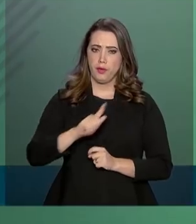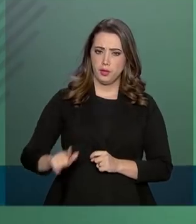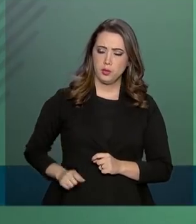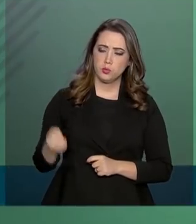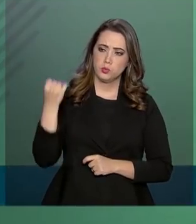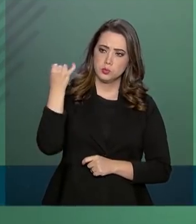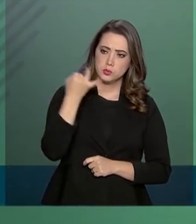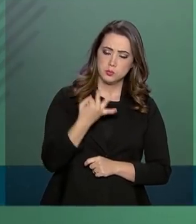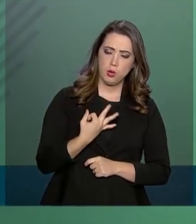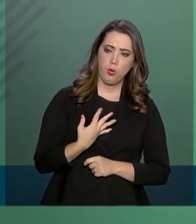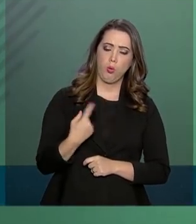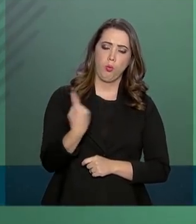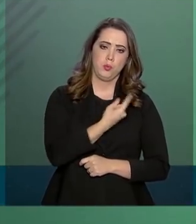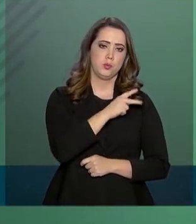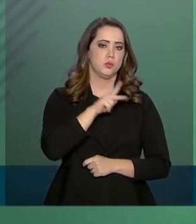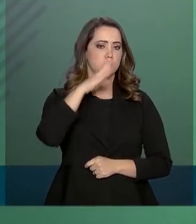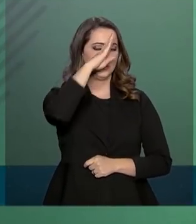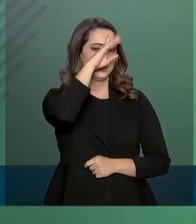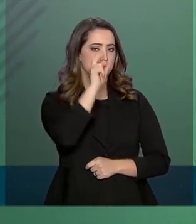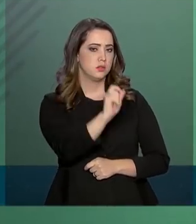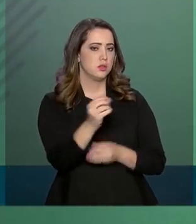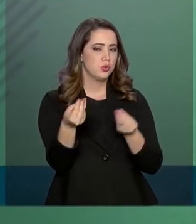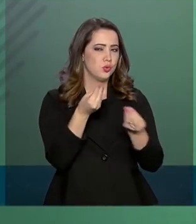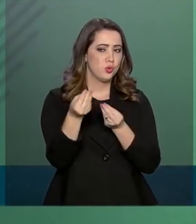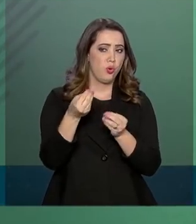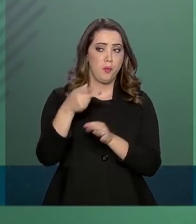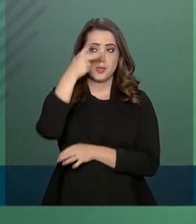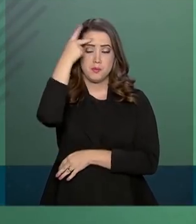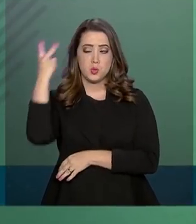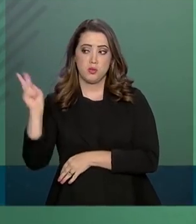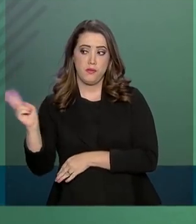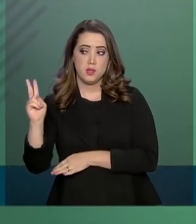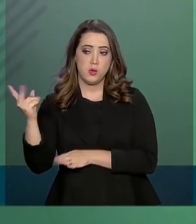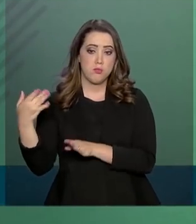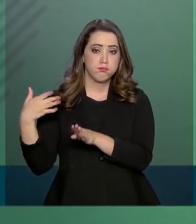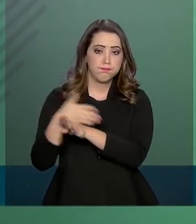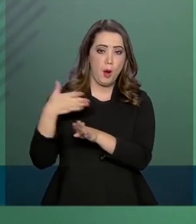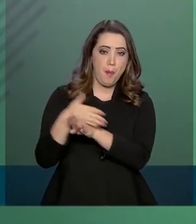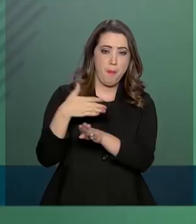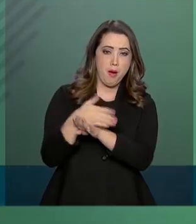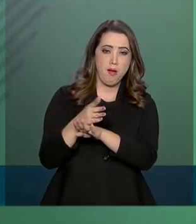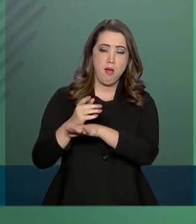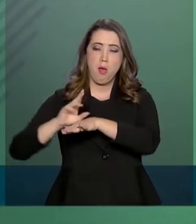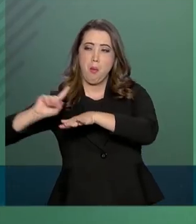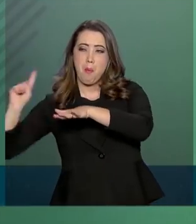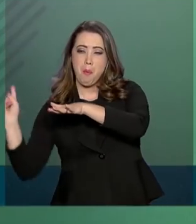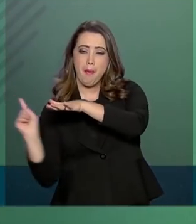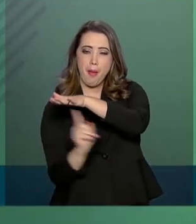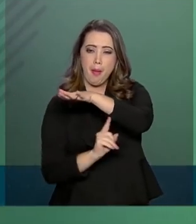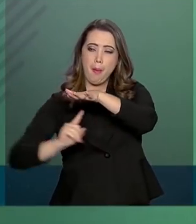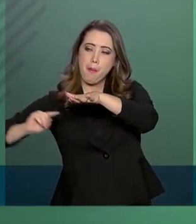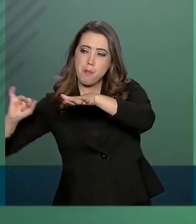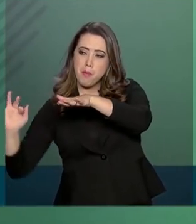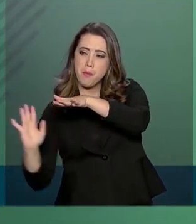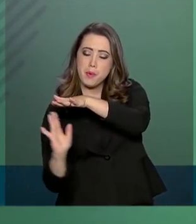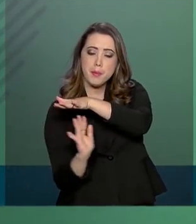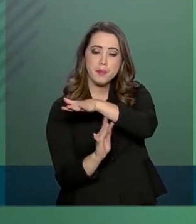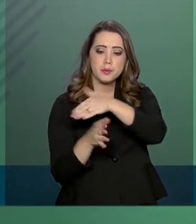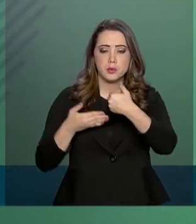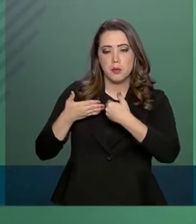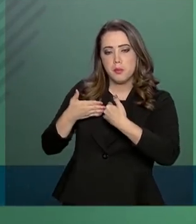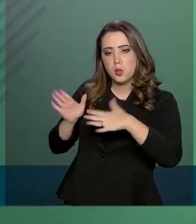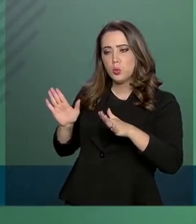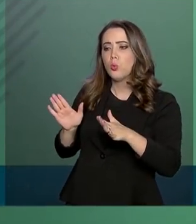nosso presidente sobre a situação dos imigrantes venezuelanos sobre a abertura da fronteira